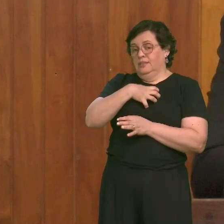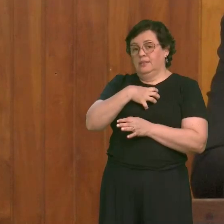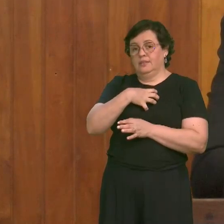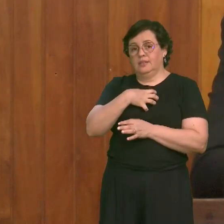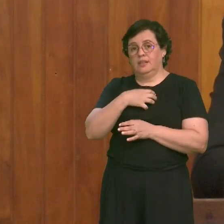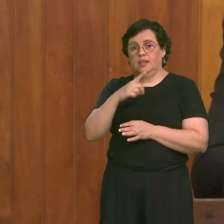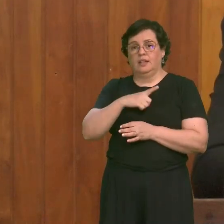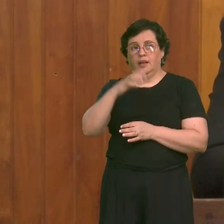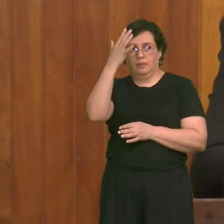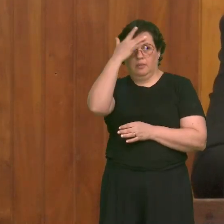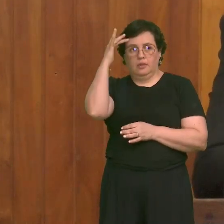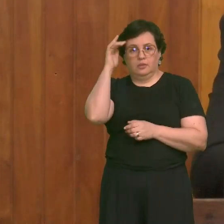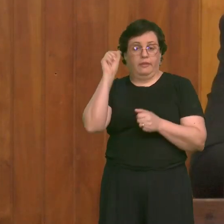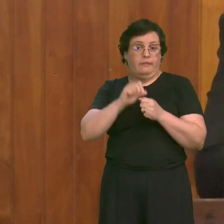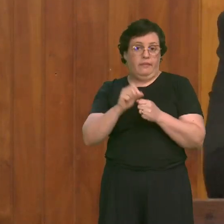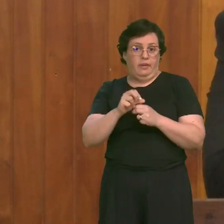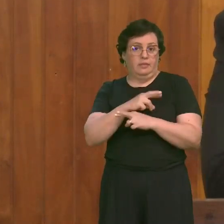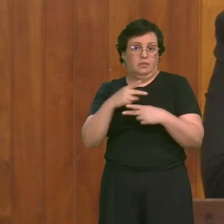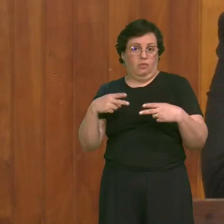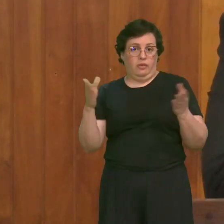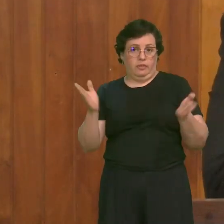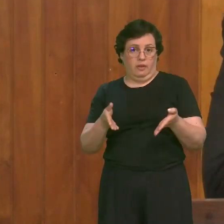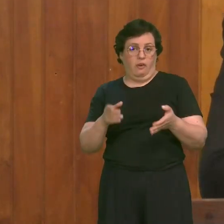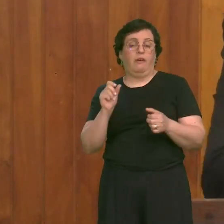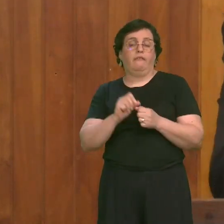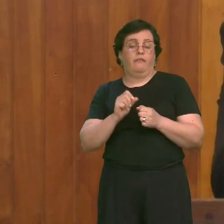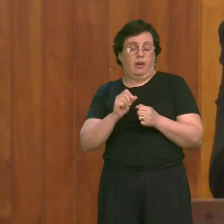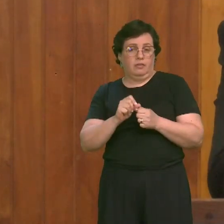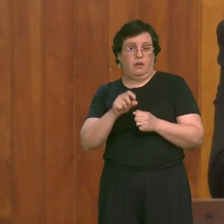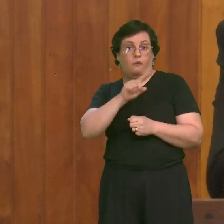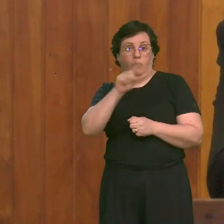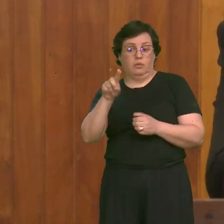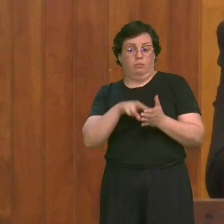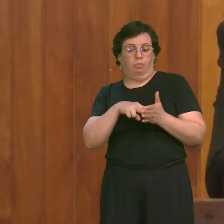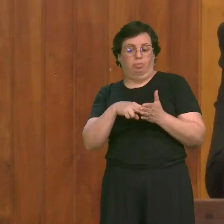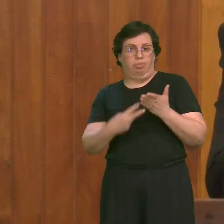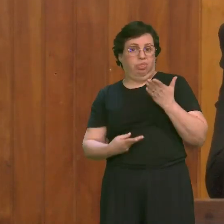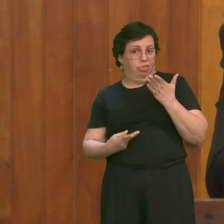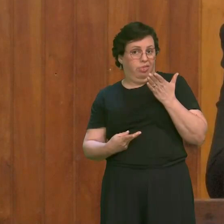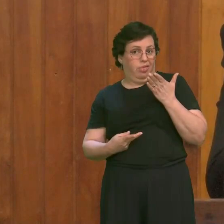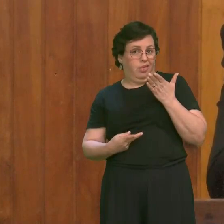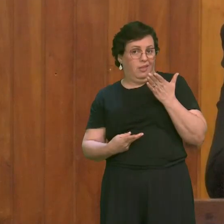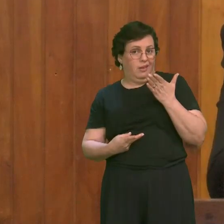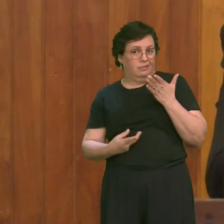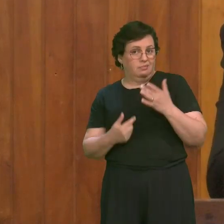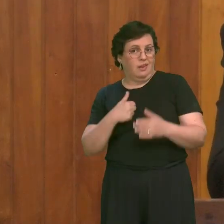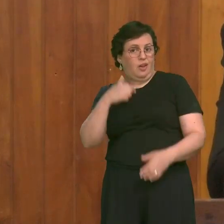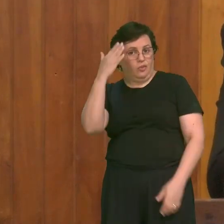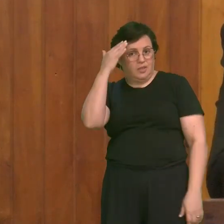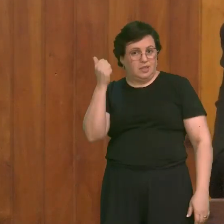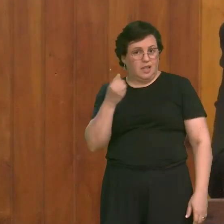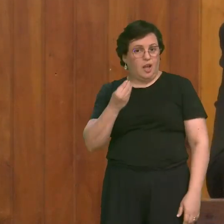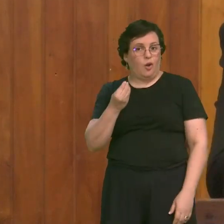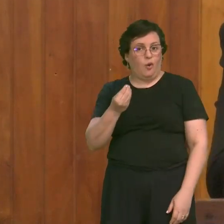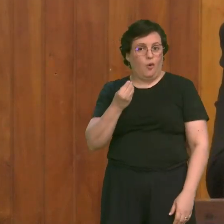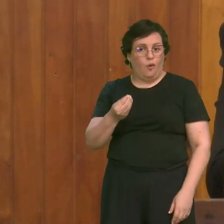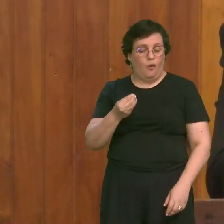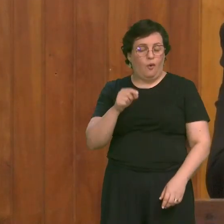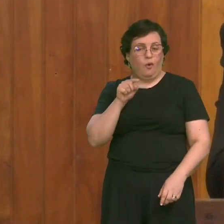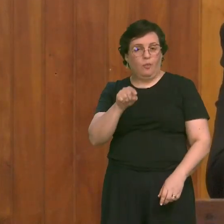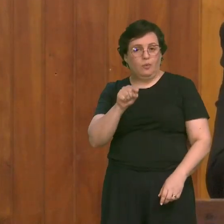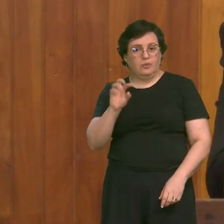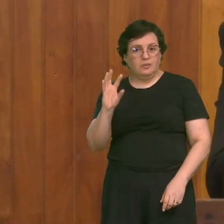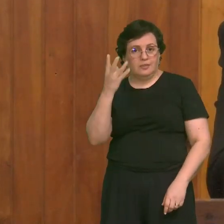tem gente que comete coisas agora estão cometendo vocês vão cair amanhã eu sei muito bem como funciona